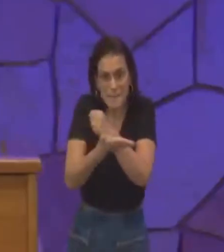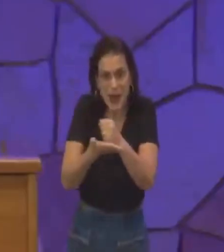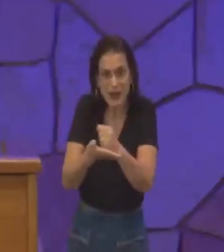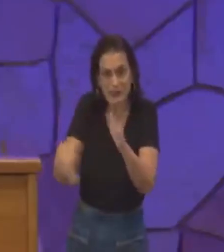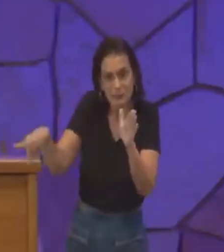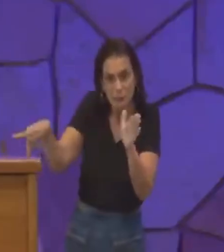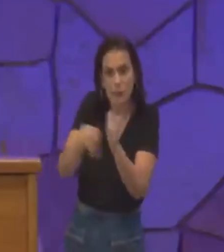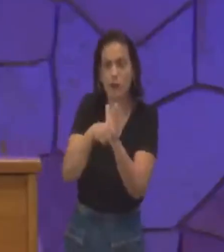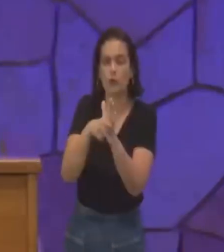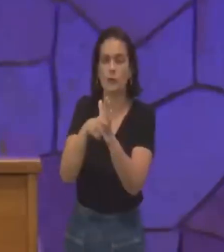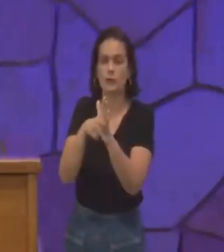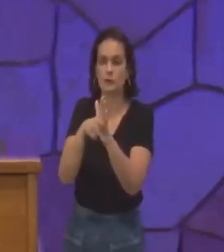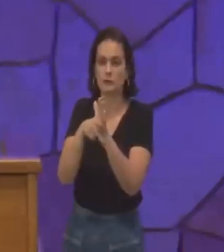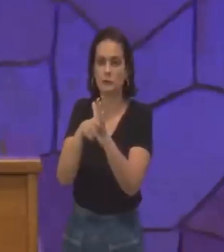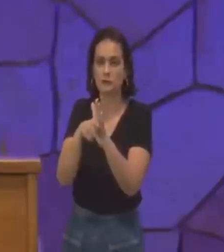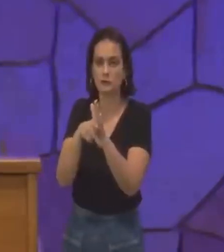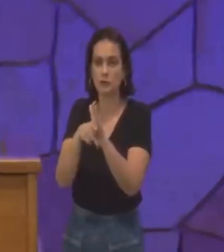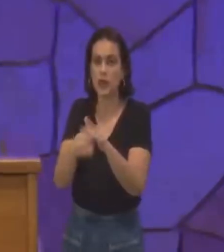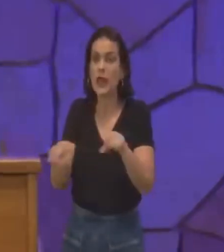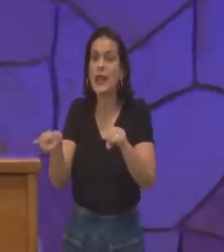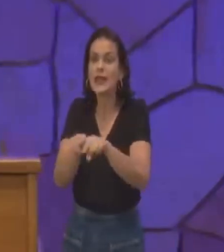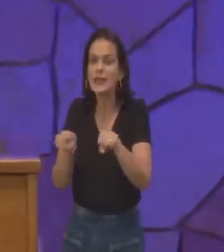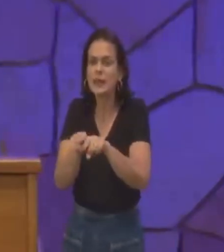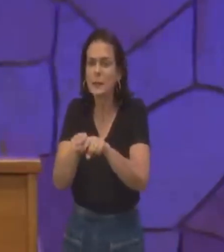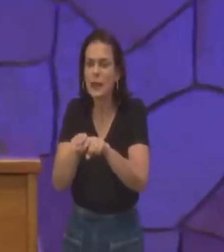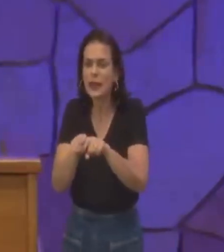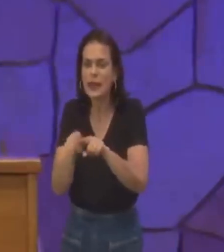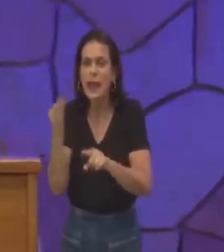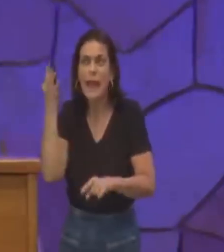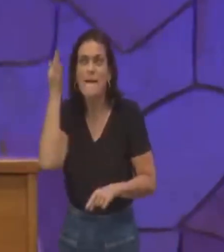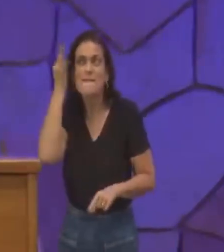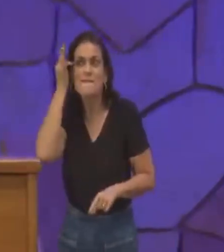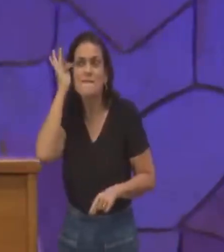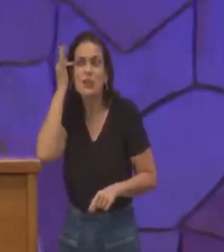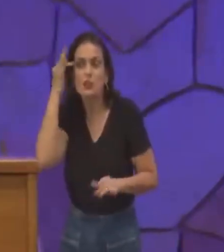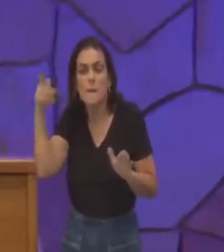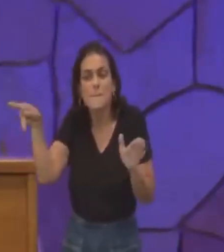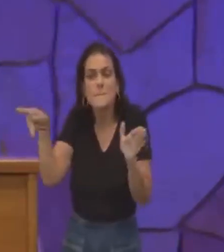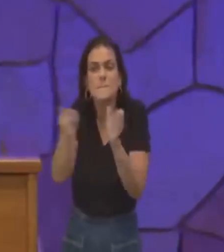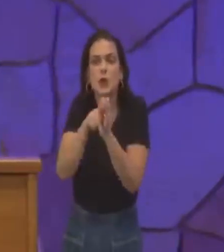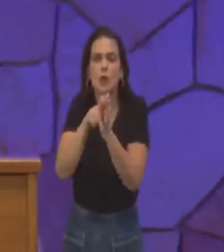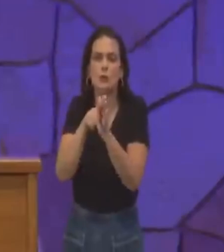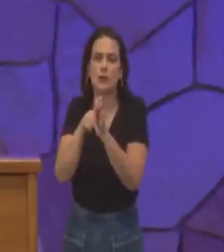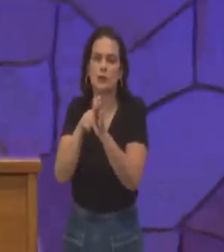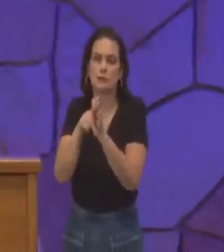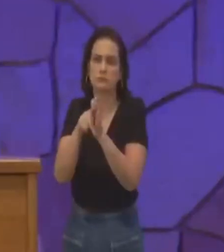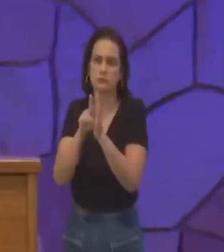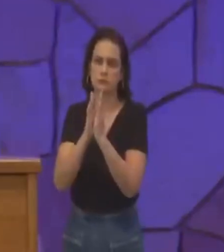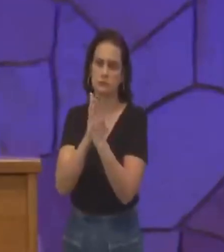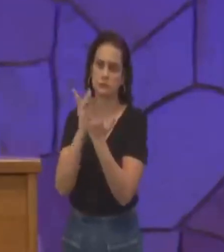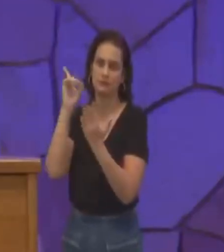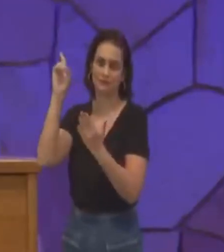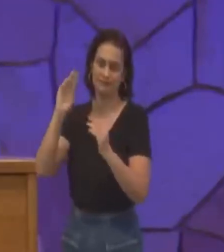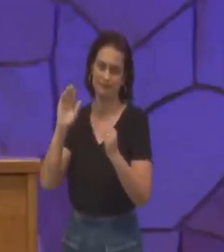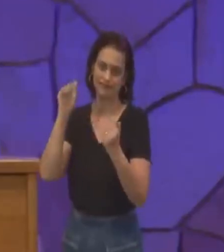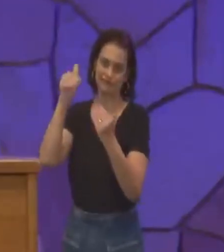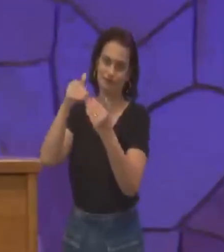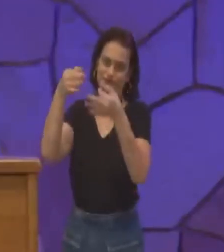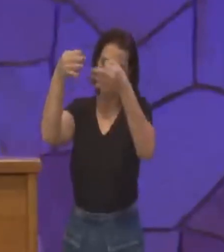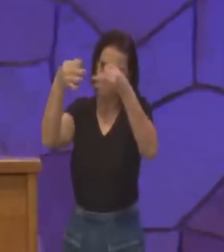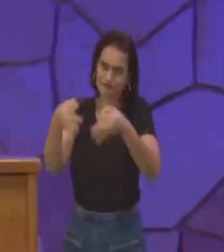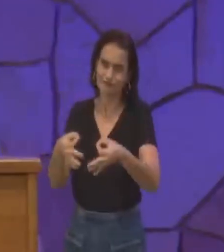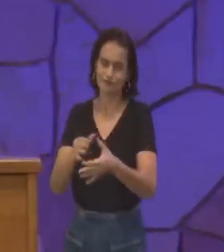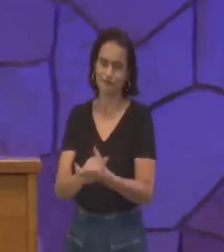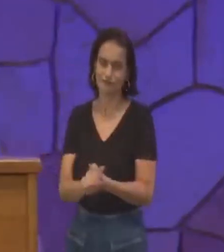e entramos nos aspectos dogmáticos. E às vezes o que causa muita confusão é porque muitas vezes nós